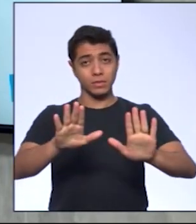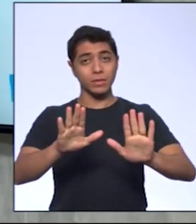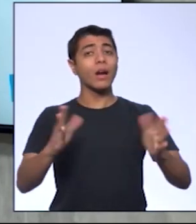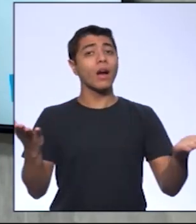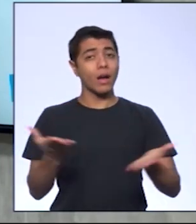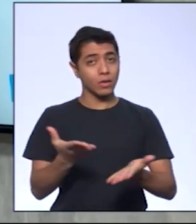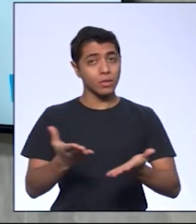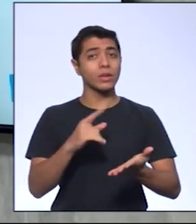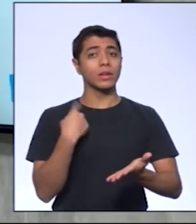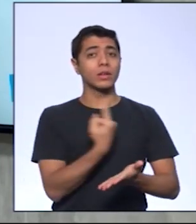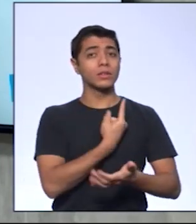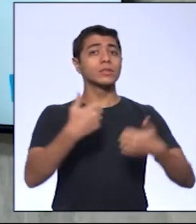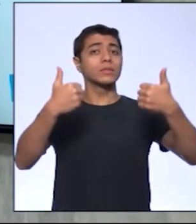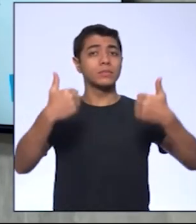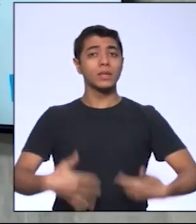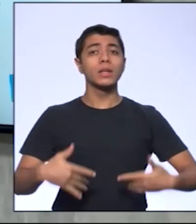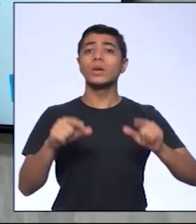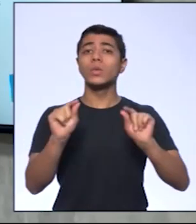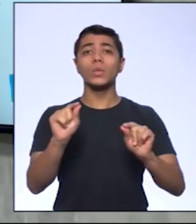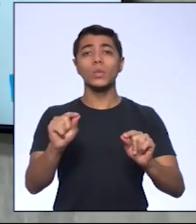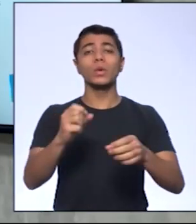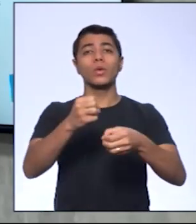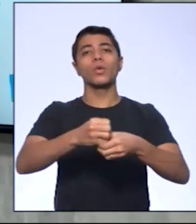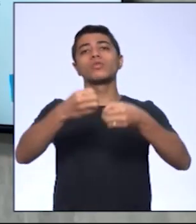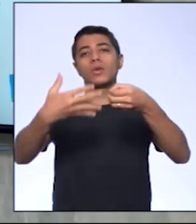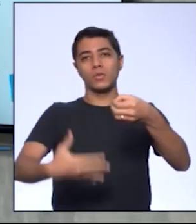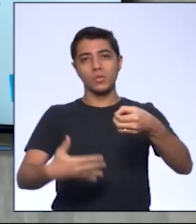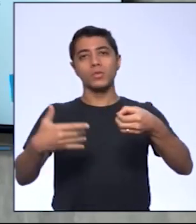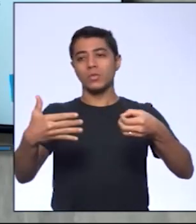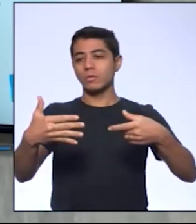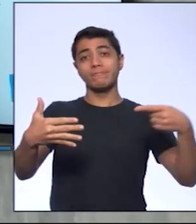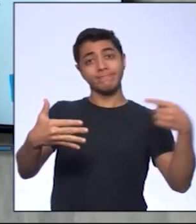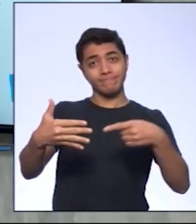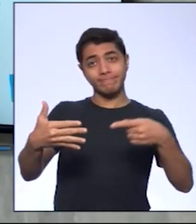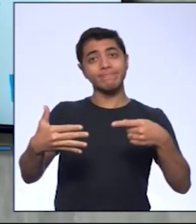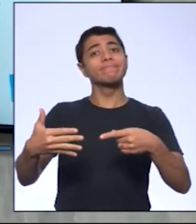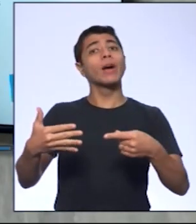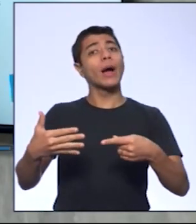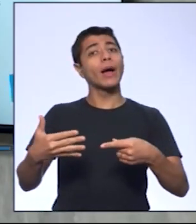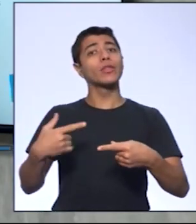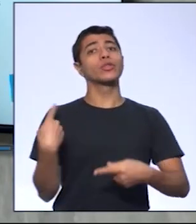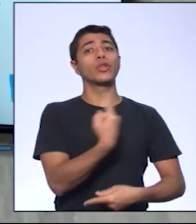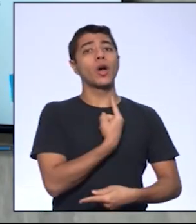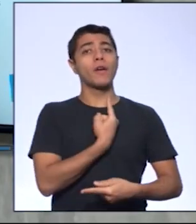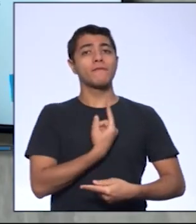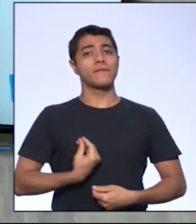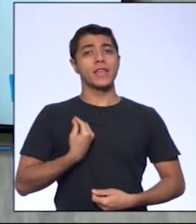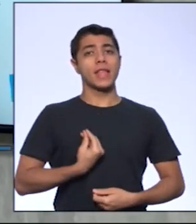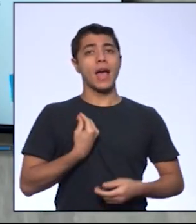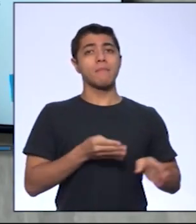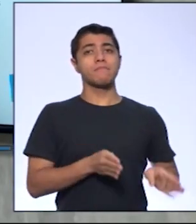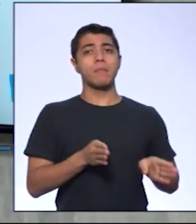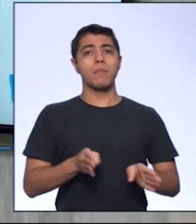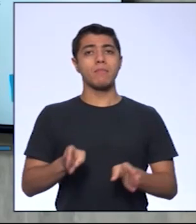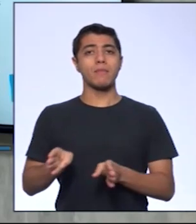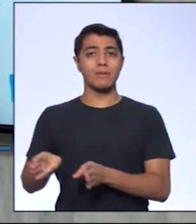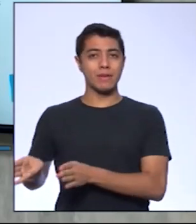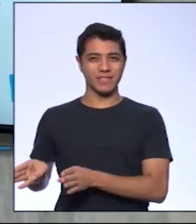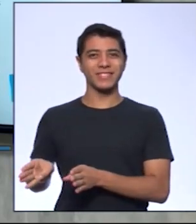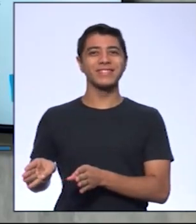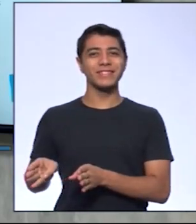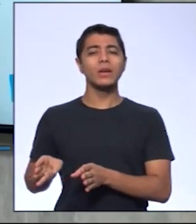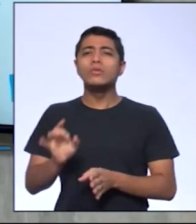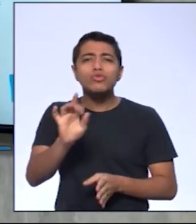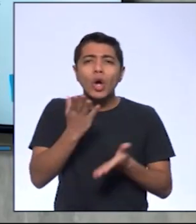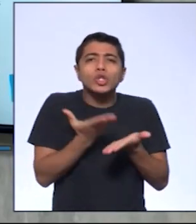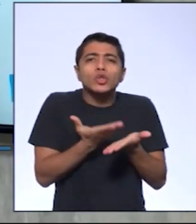um conteúdo que organiza a nossa vida. Não só a nossa vida em relação aos nossos estudos, mas a